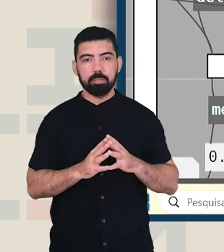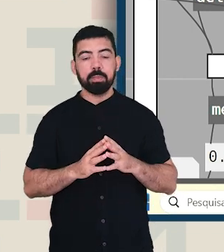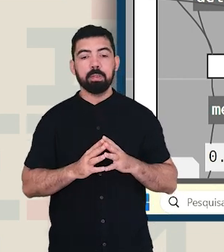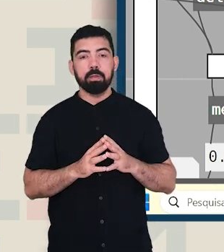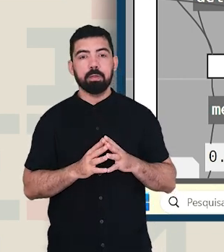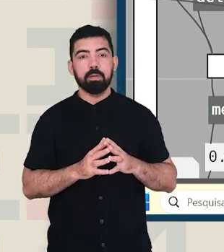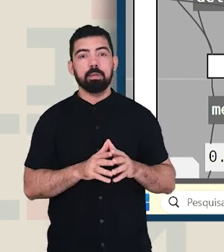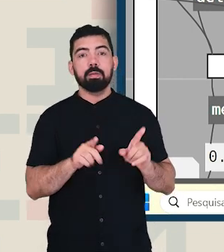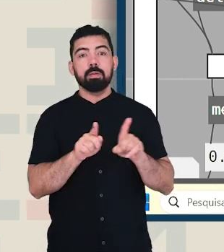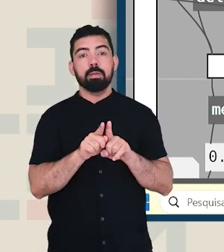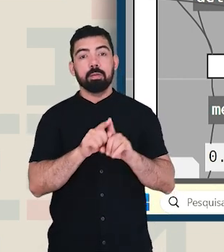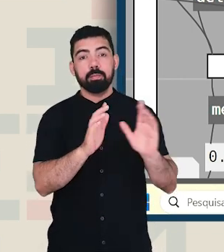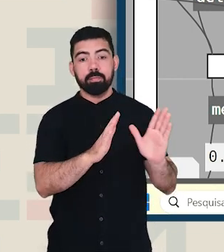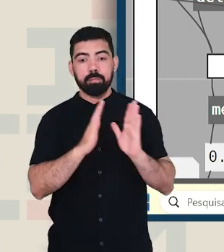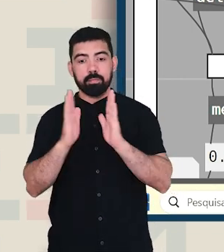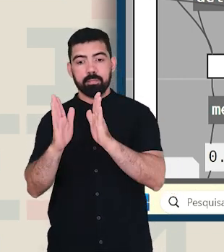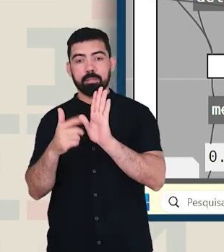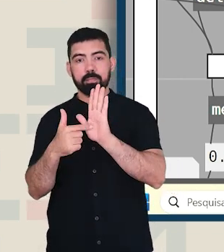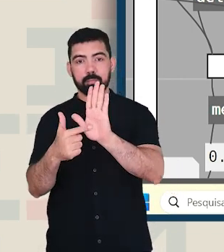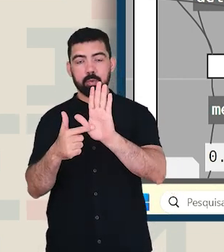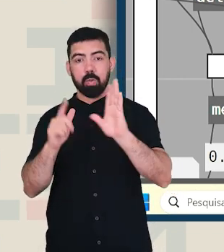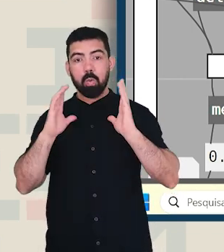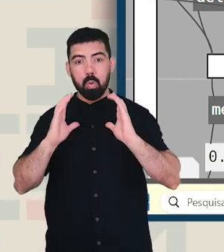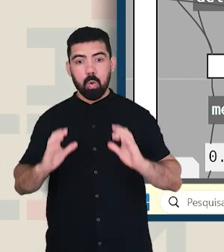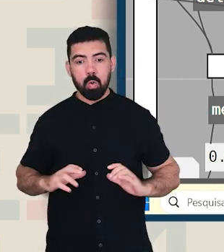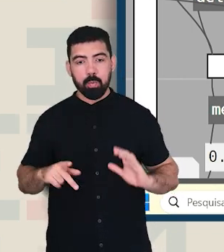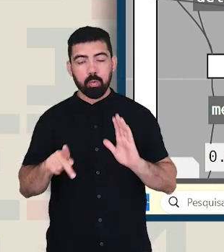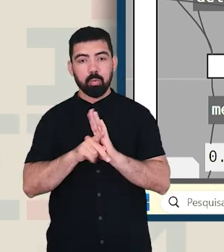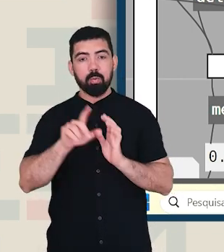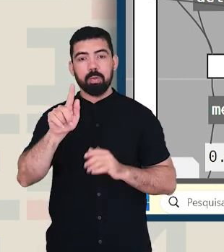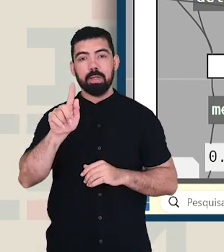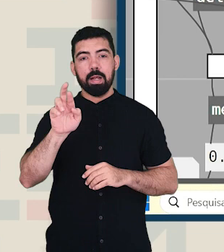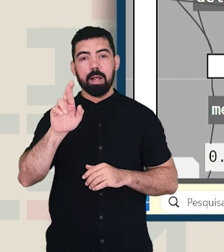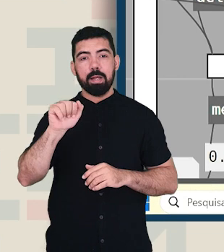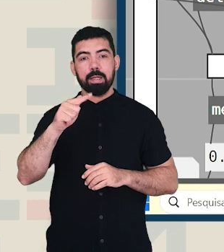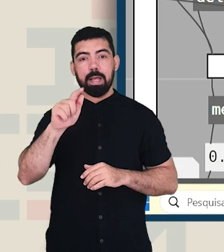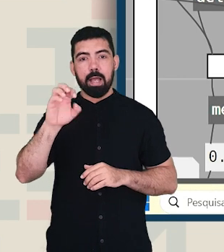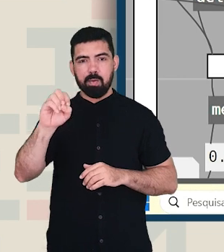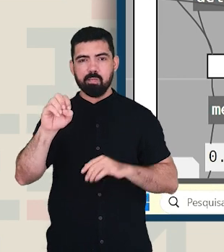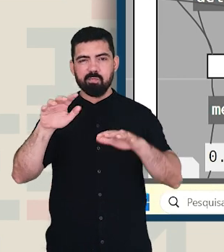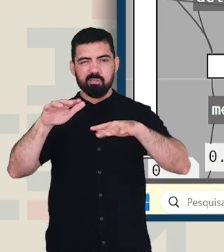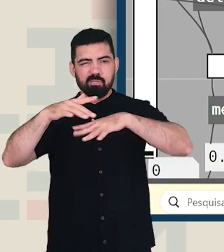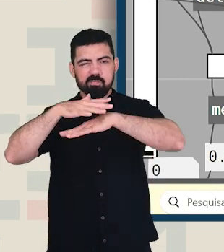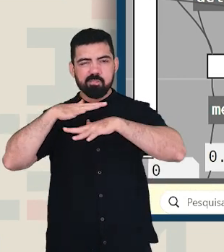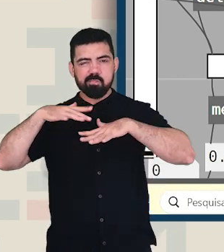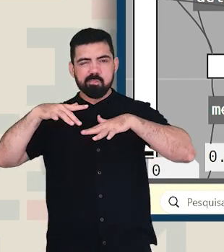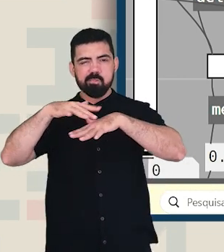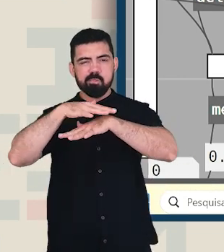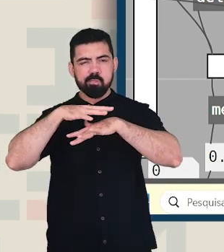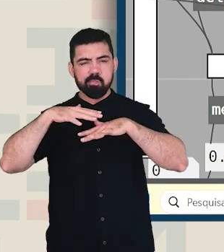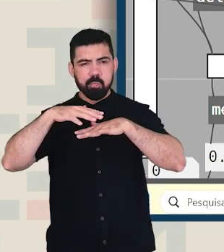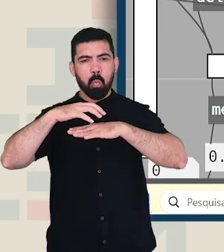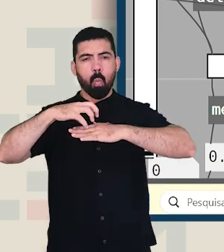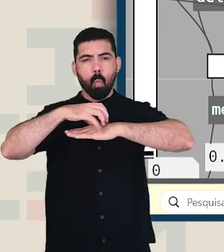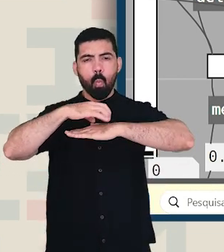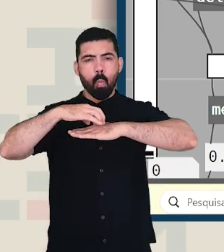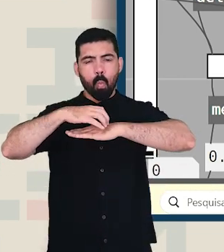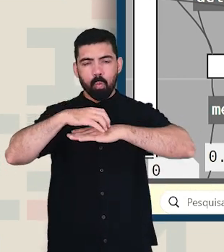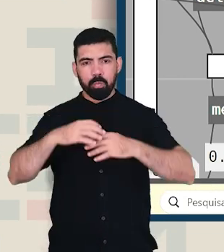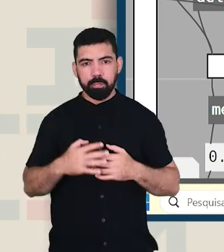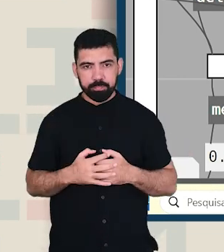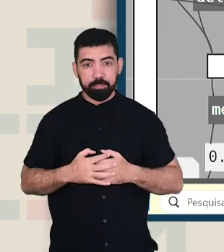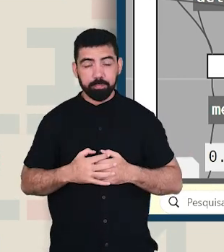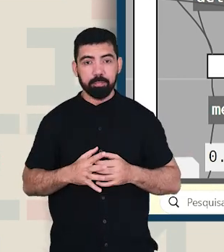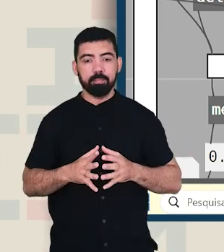aqui é o comportamento do grão, ou seja, como se fosse um som